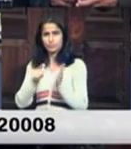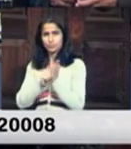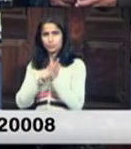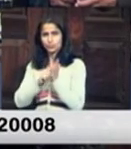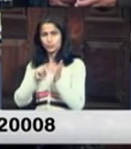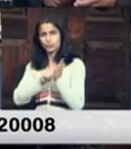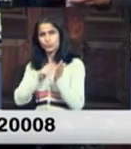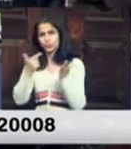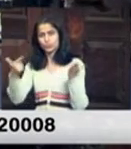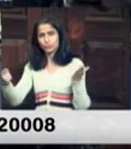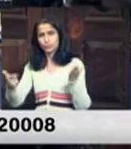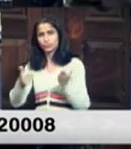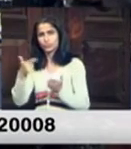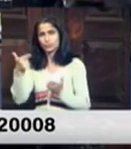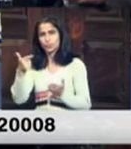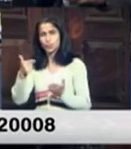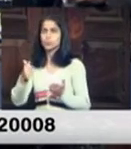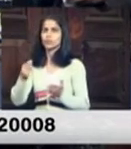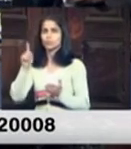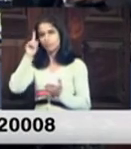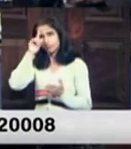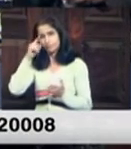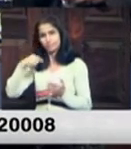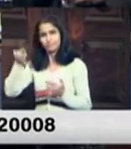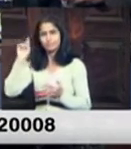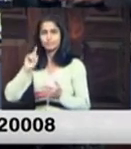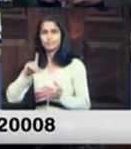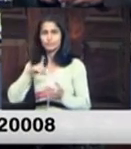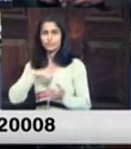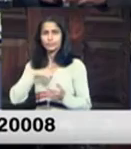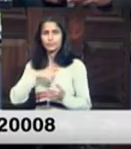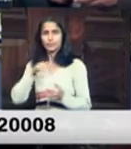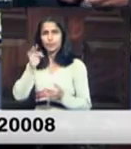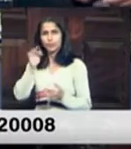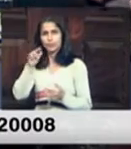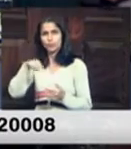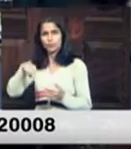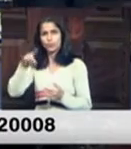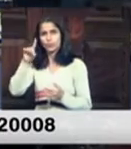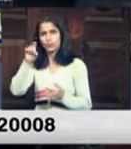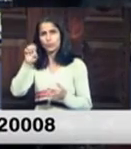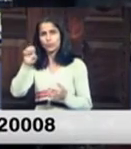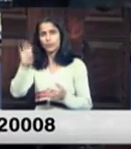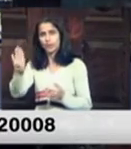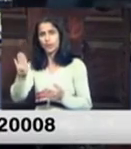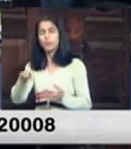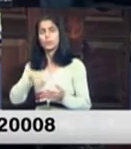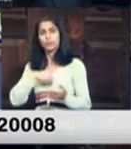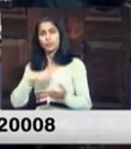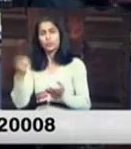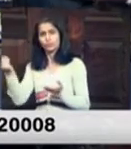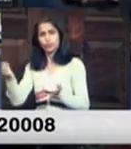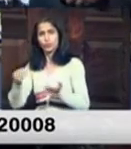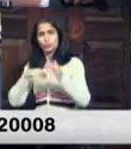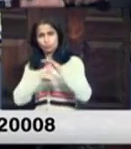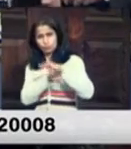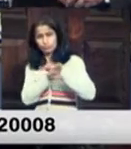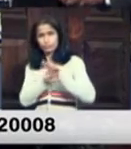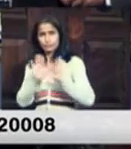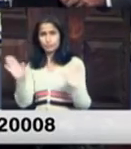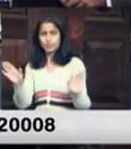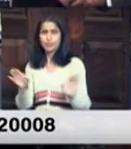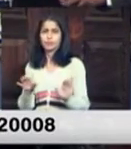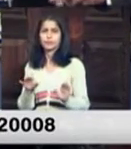Dia, dizendo que o Estado contribui com o Fundeb, e é verdade, o Estado repassa para o fundo percentual da sua arrecadação. E